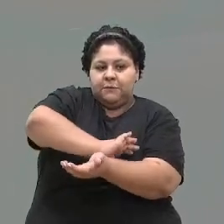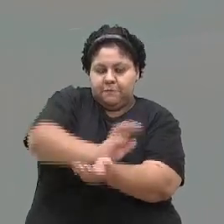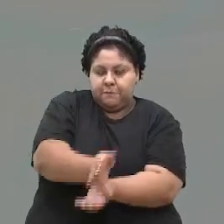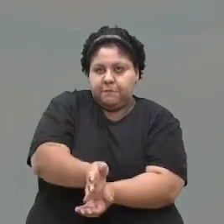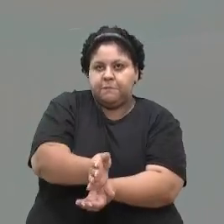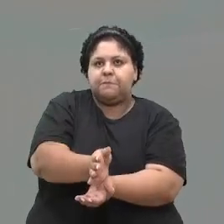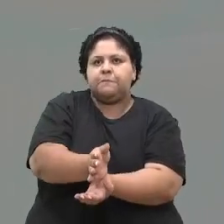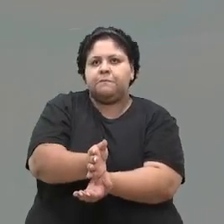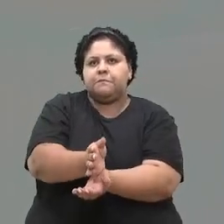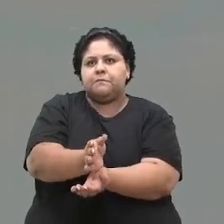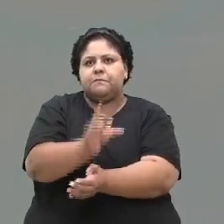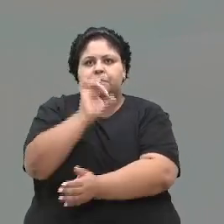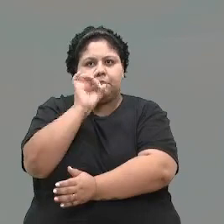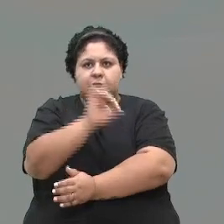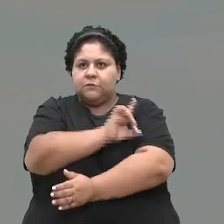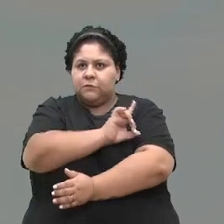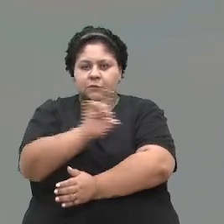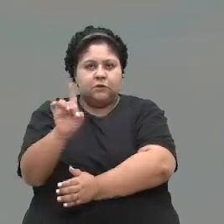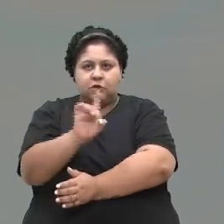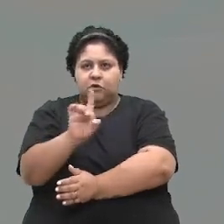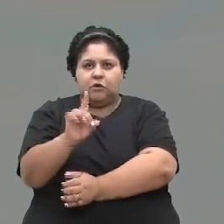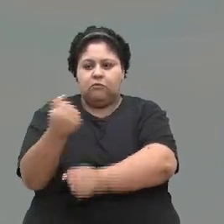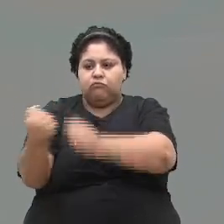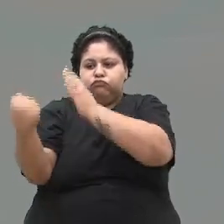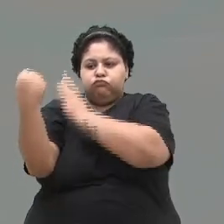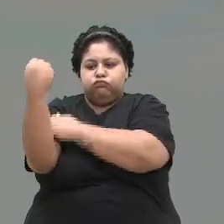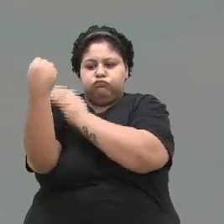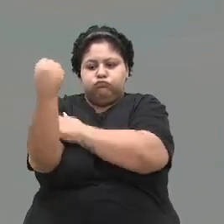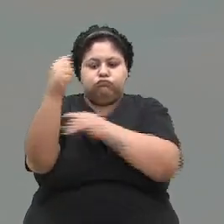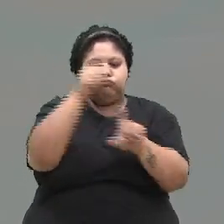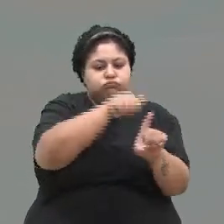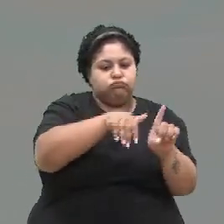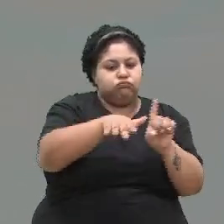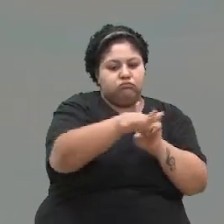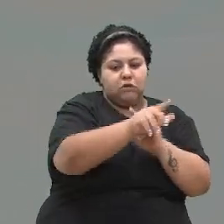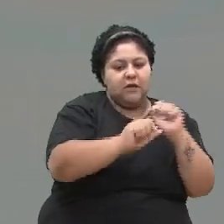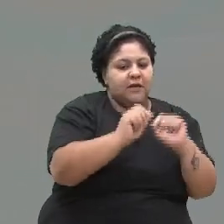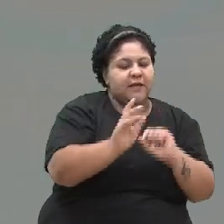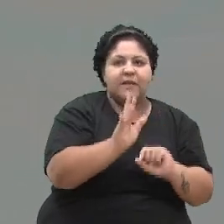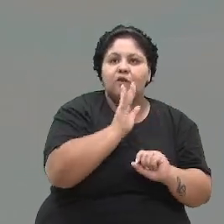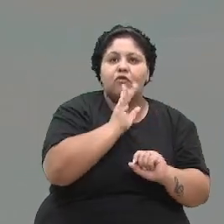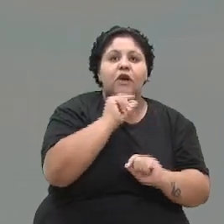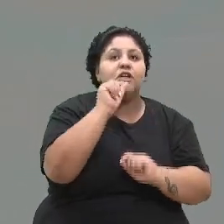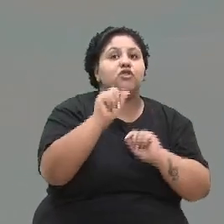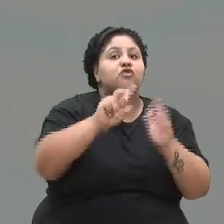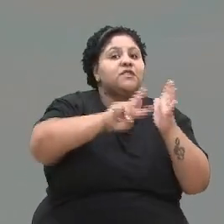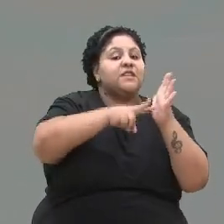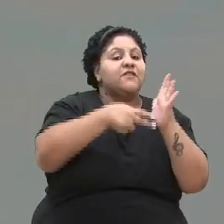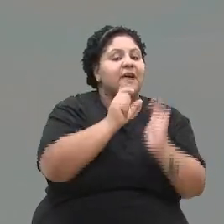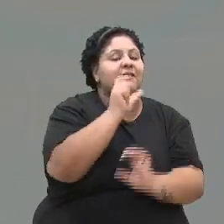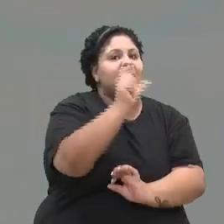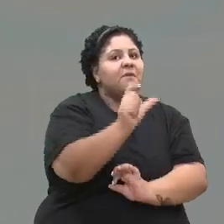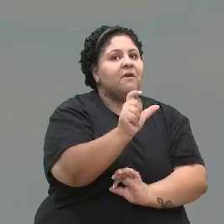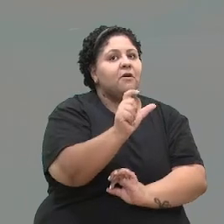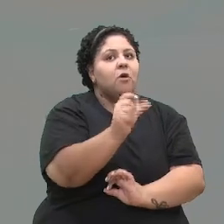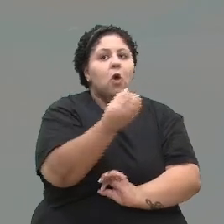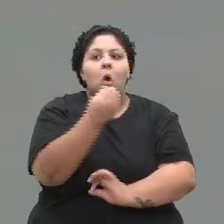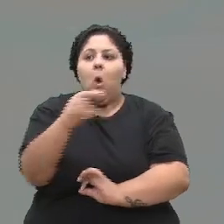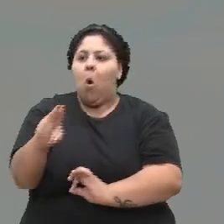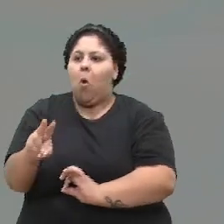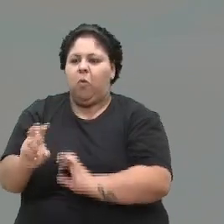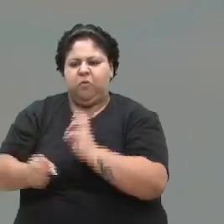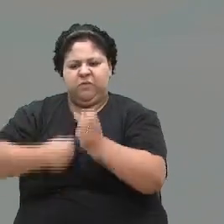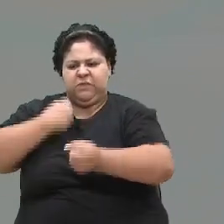importante, que só não é feminista na sociedade quem não conhece o que é o feminismo ou quem não se